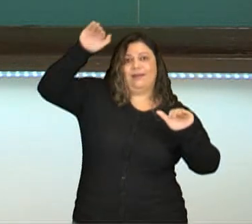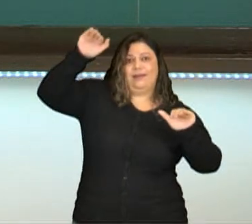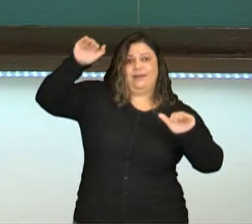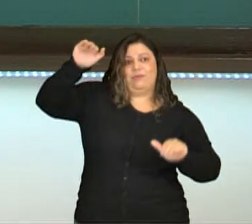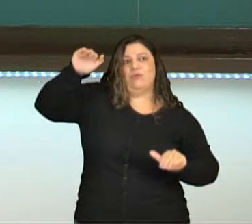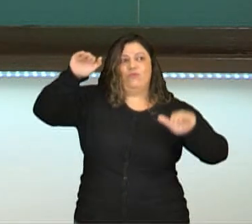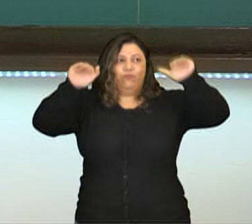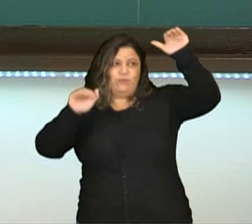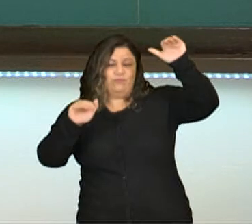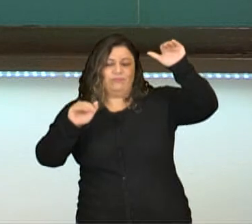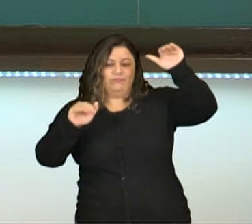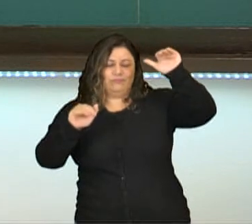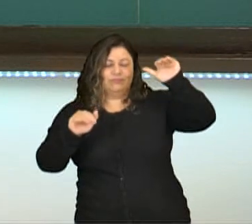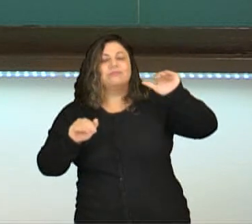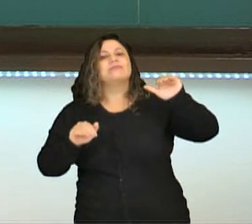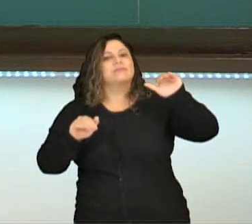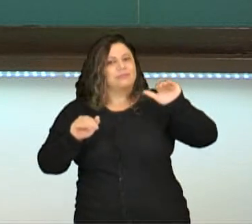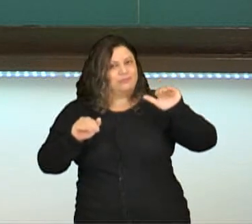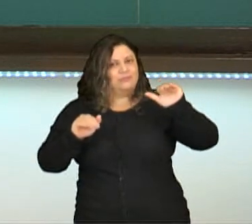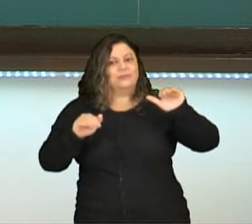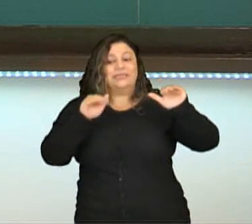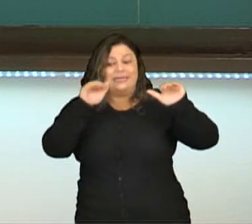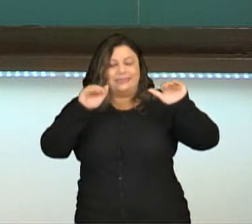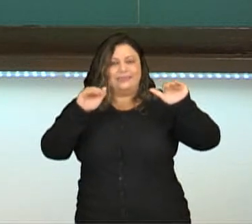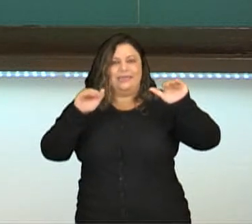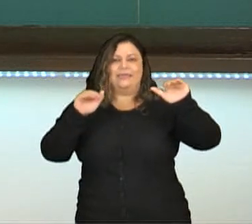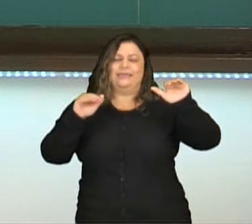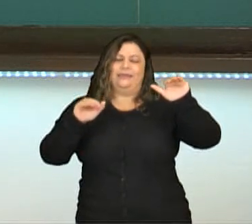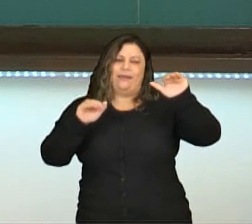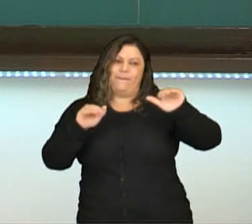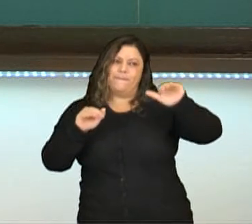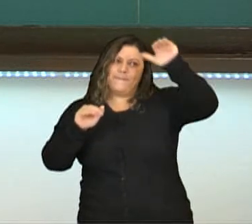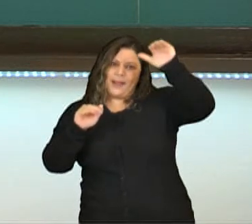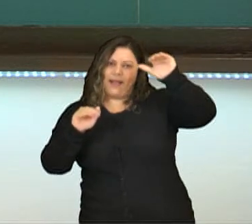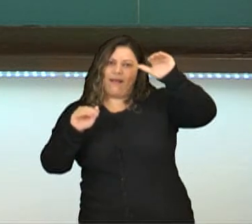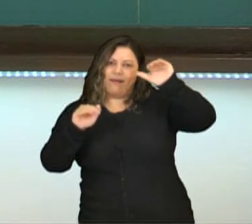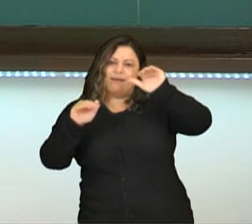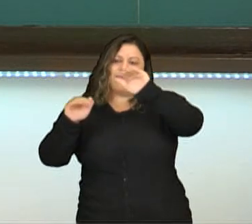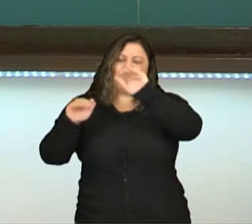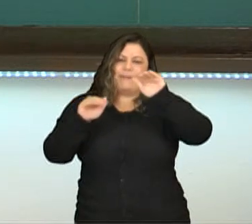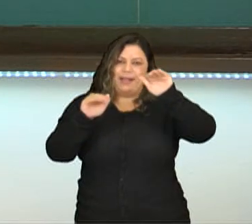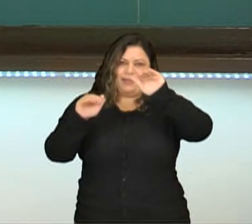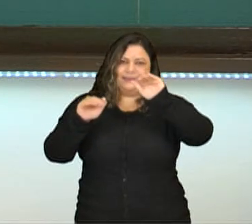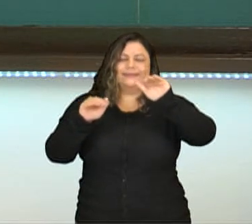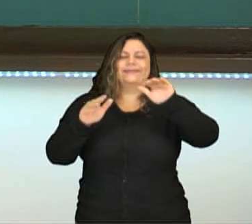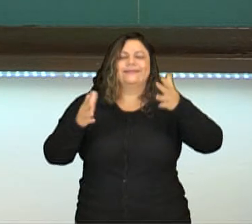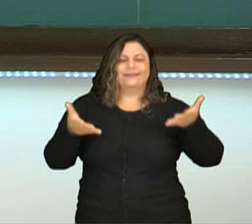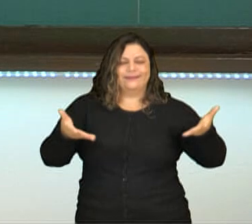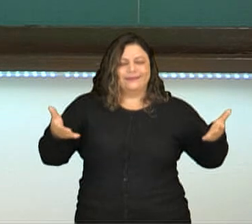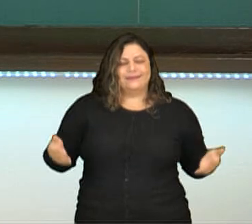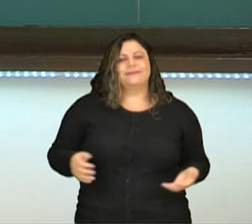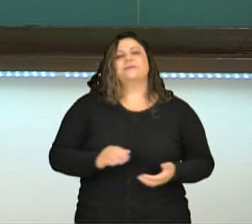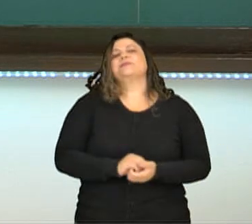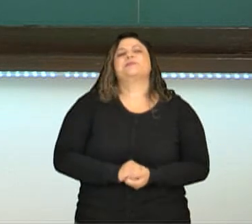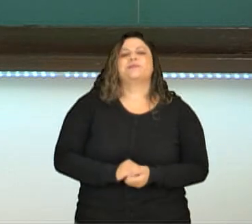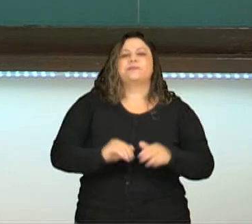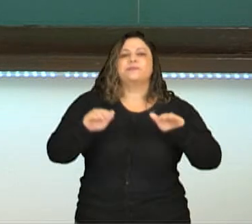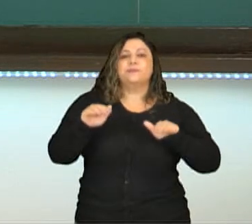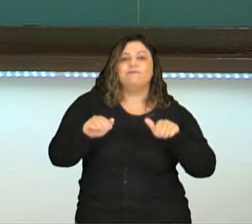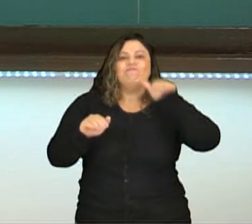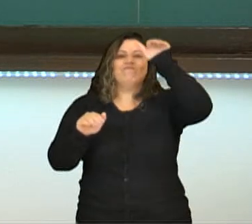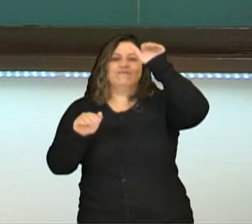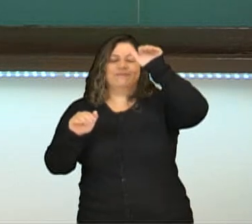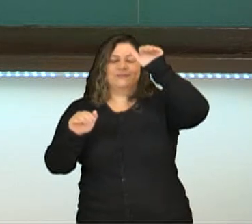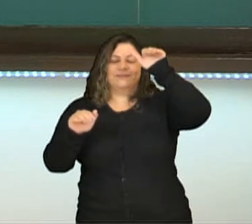distinta. O platonismo ainda vai ficar presente, mas o aristotelismo vai ficar muito proeminente, ou seja, vai ficar em